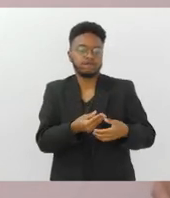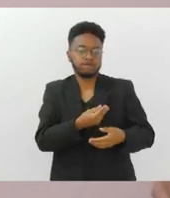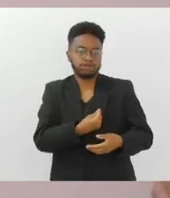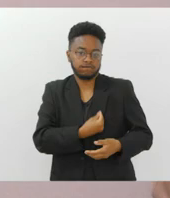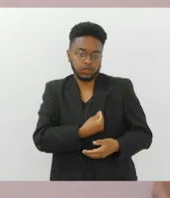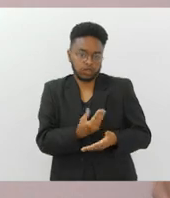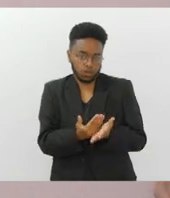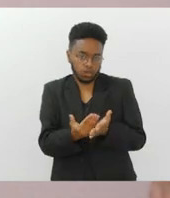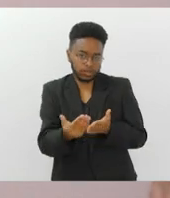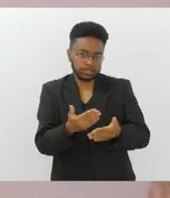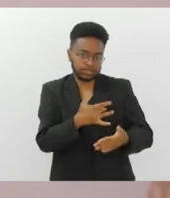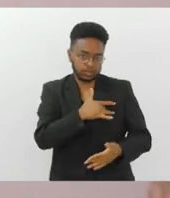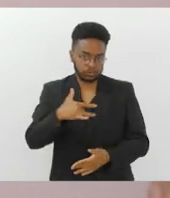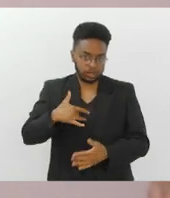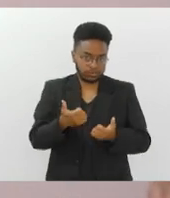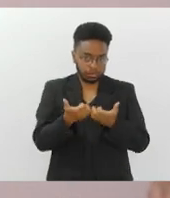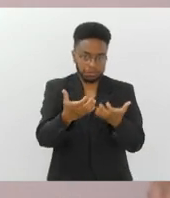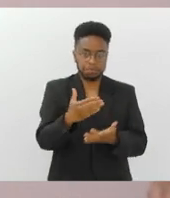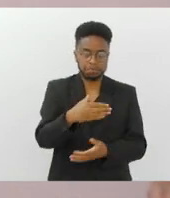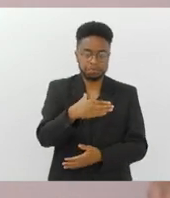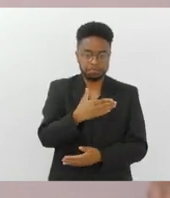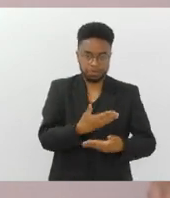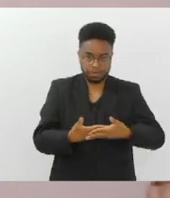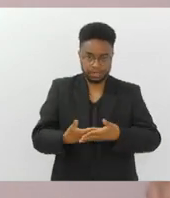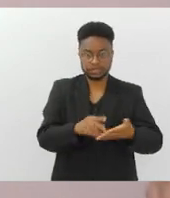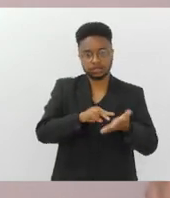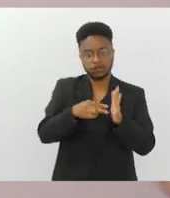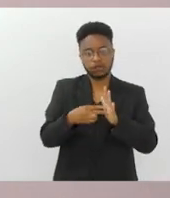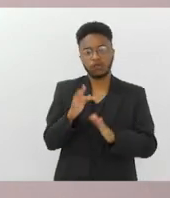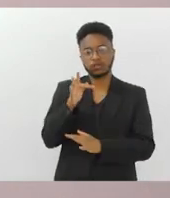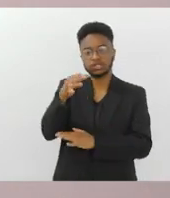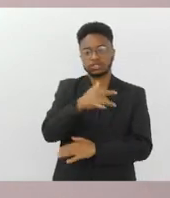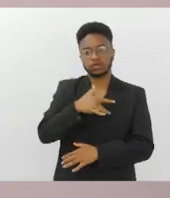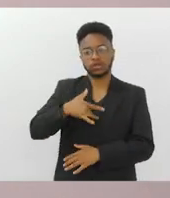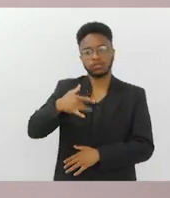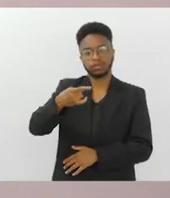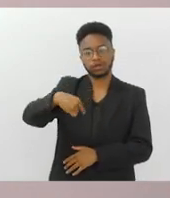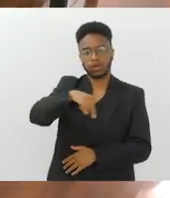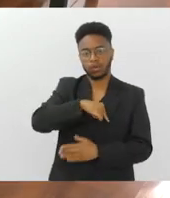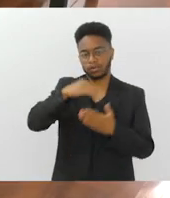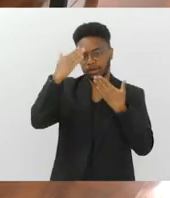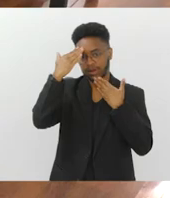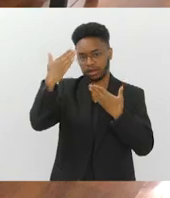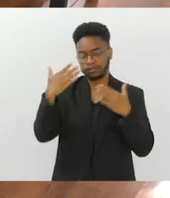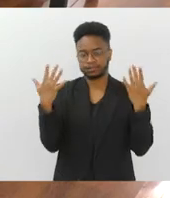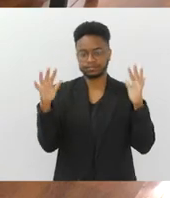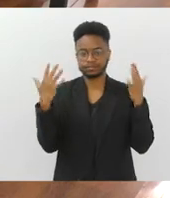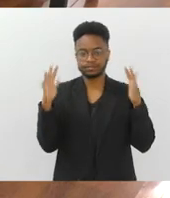bebês significa um futuro mais saudável para todos nós. Obrigada.